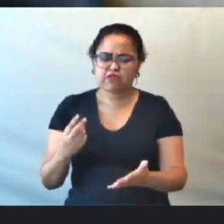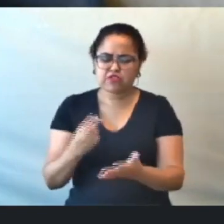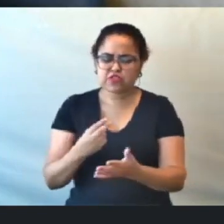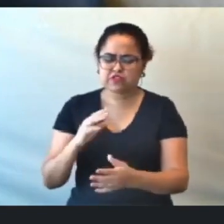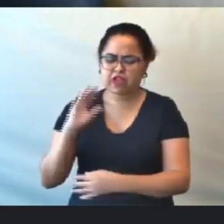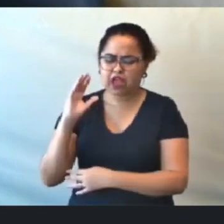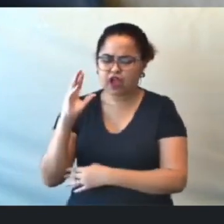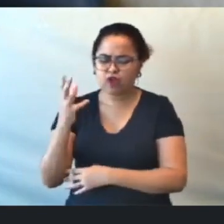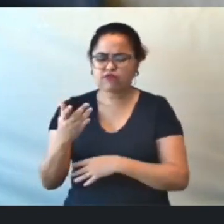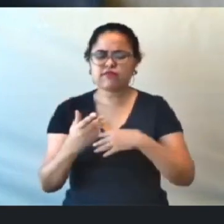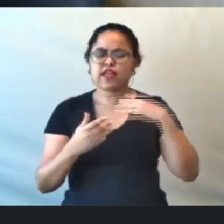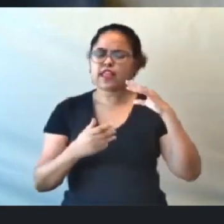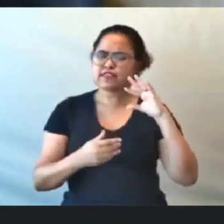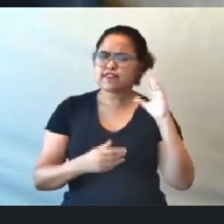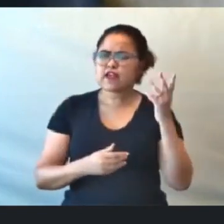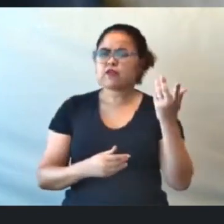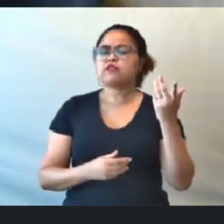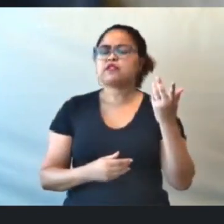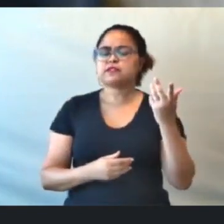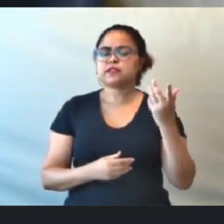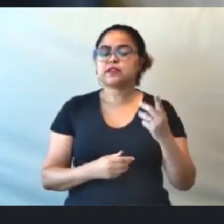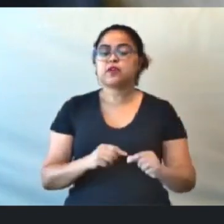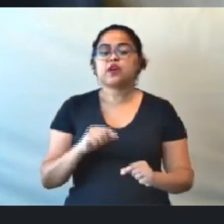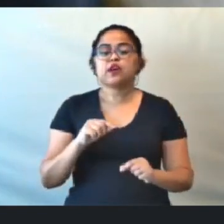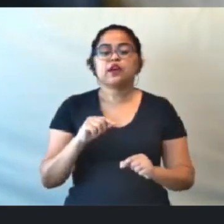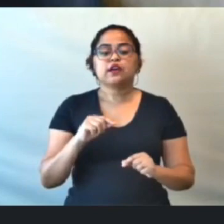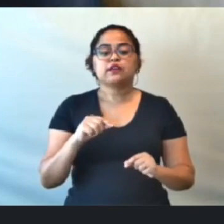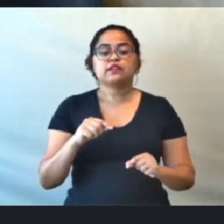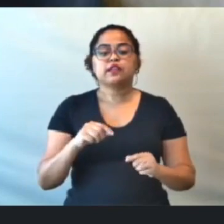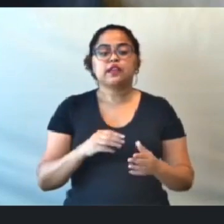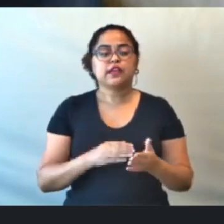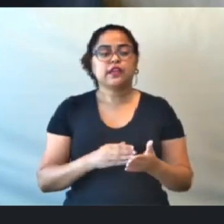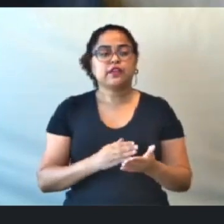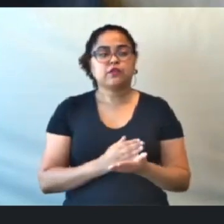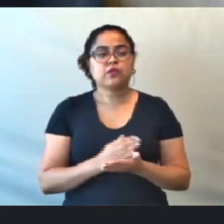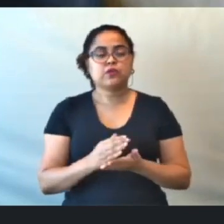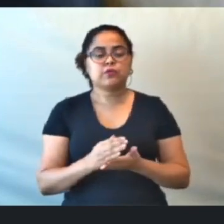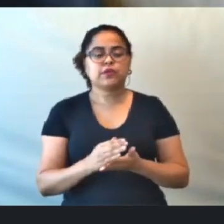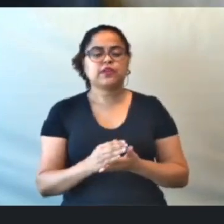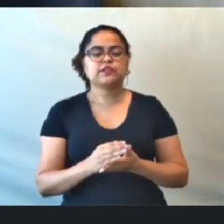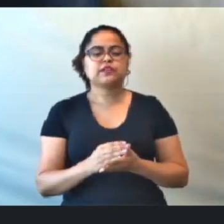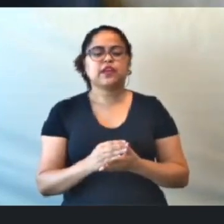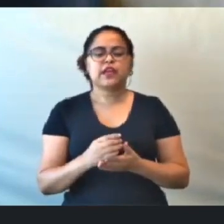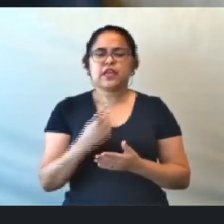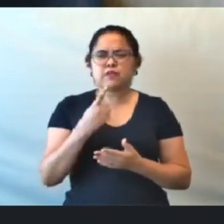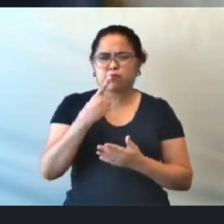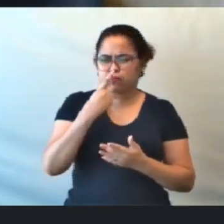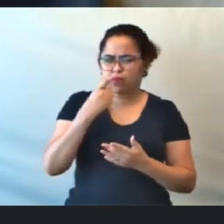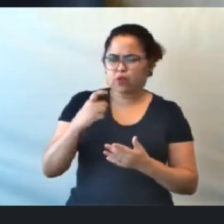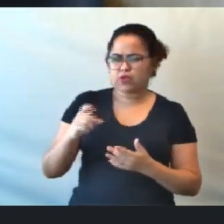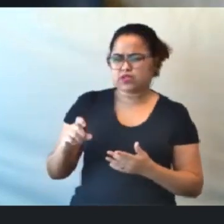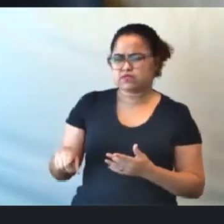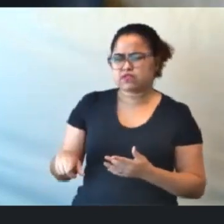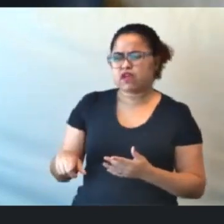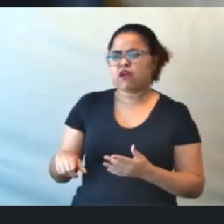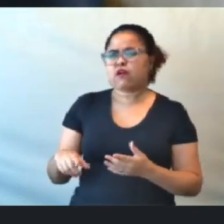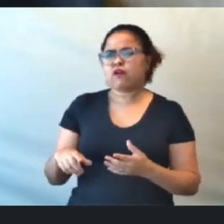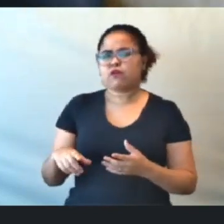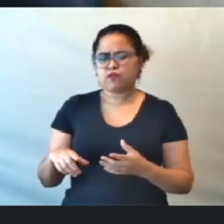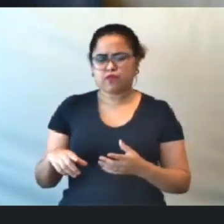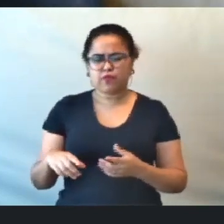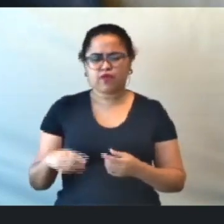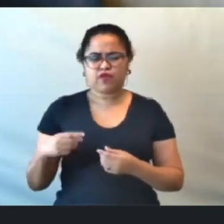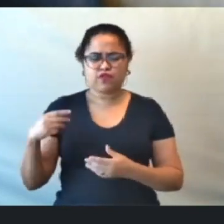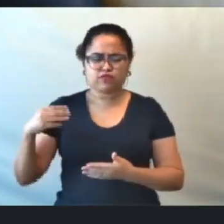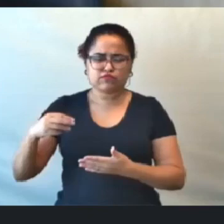que tem origem em poluição crônica, ainda há cargas de esgotos que são lançados